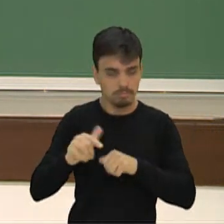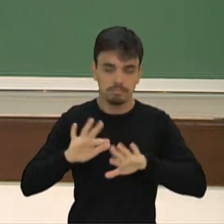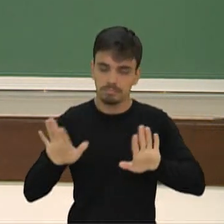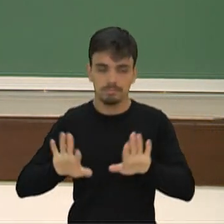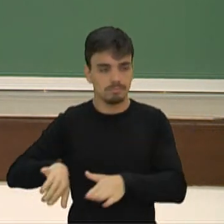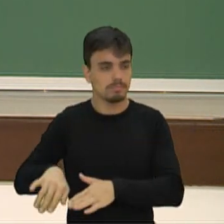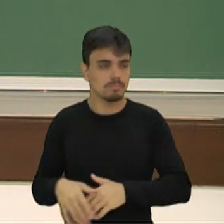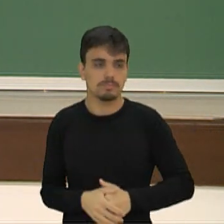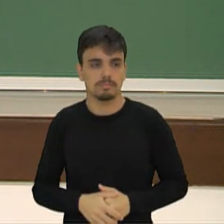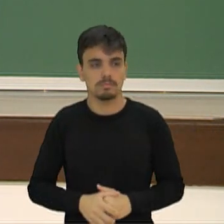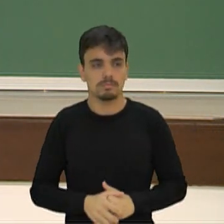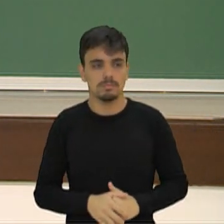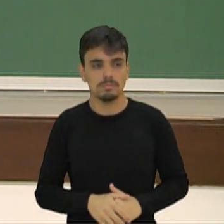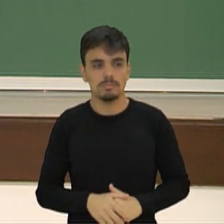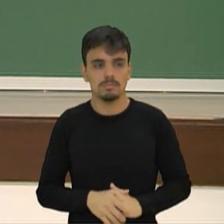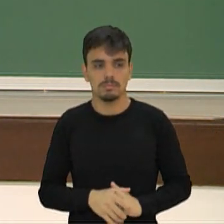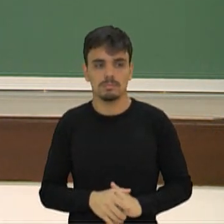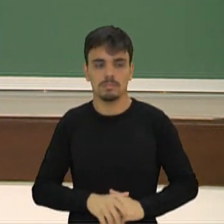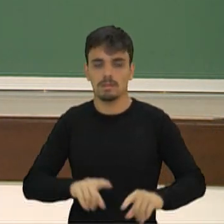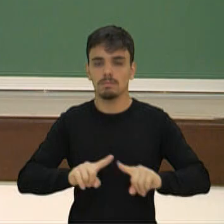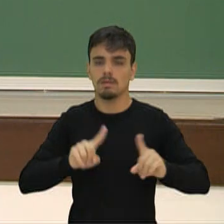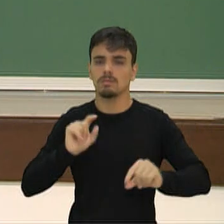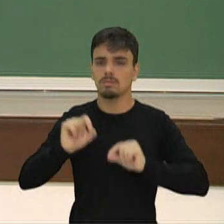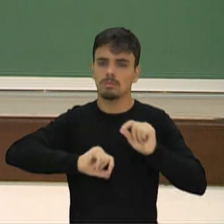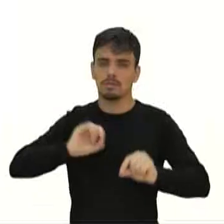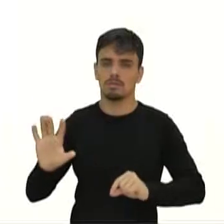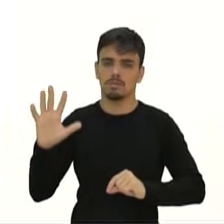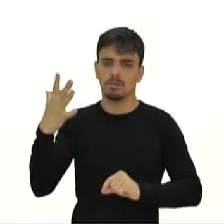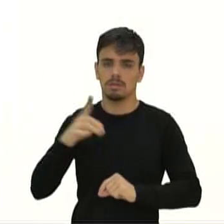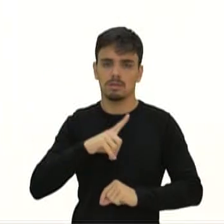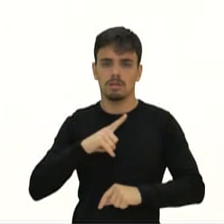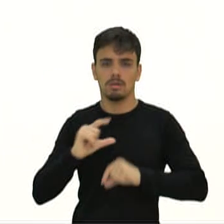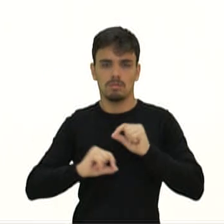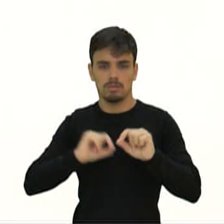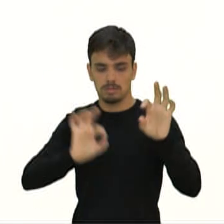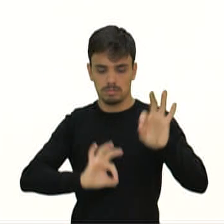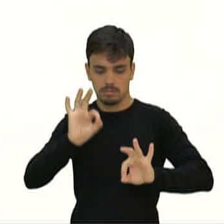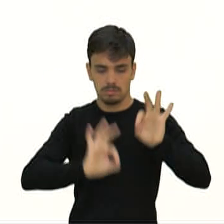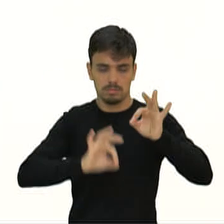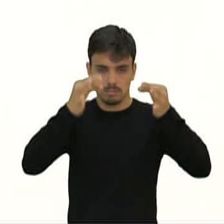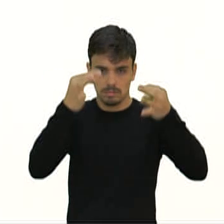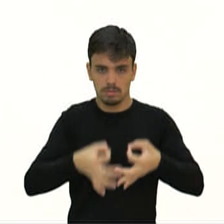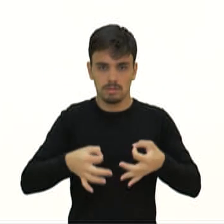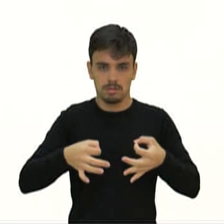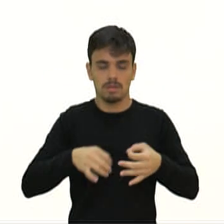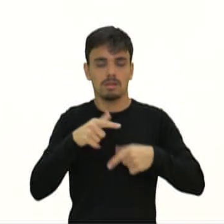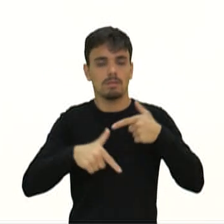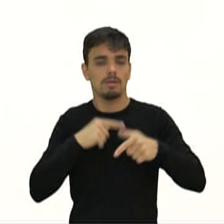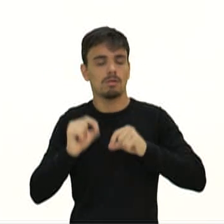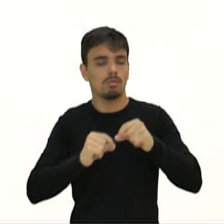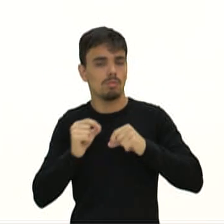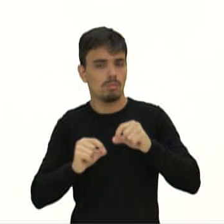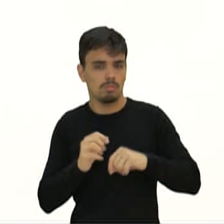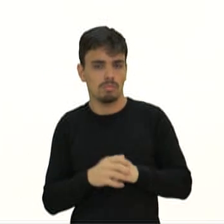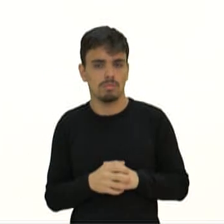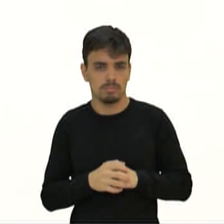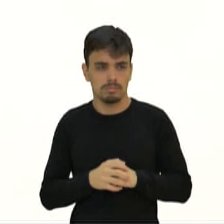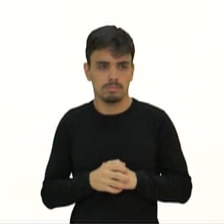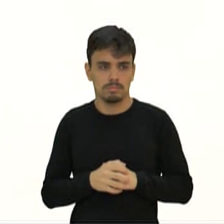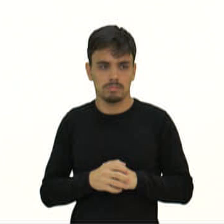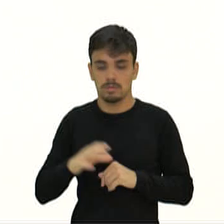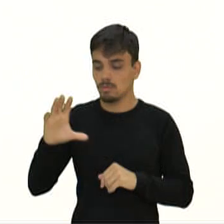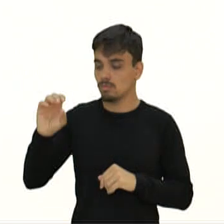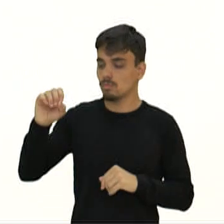aqui novamente. O que acontece? Para você estar fazendo a devida correção, dessa vez vamos estar trabalhando com uma lente